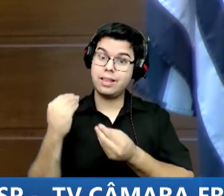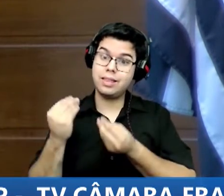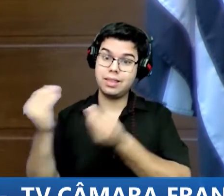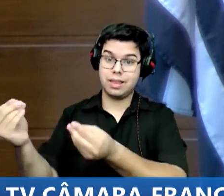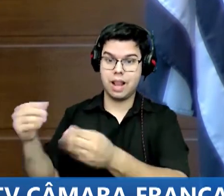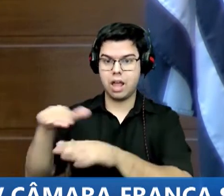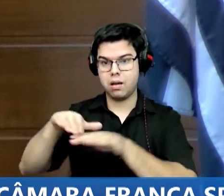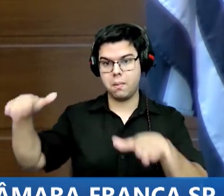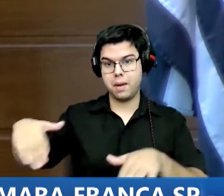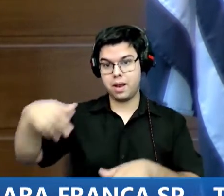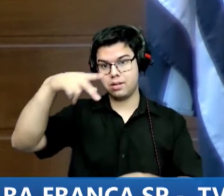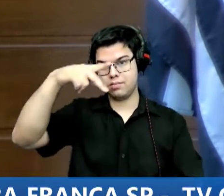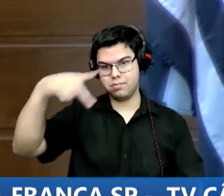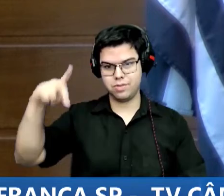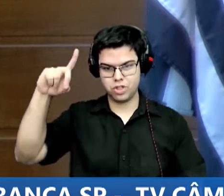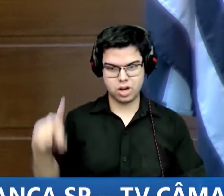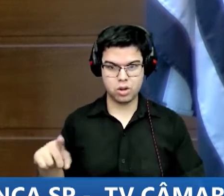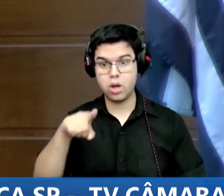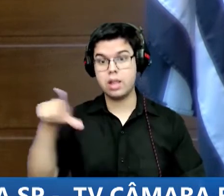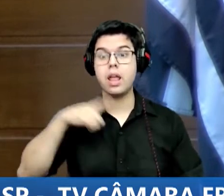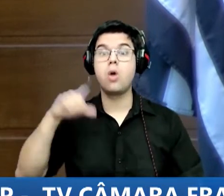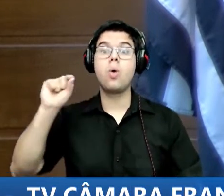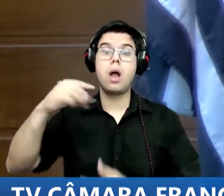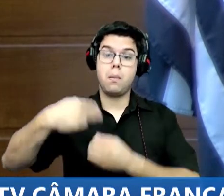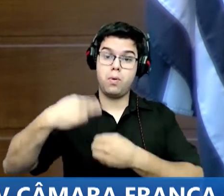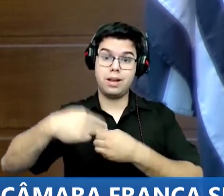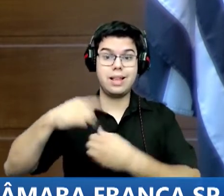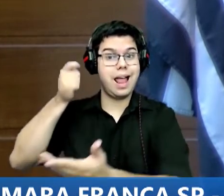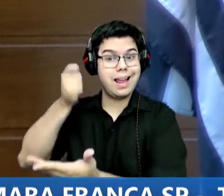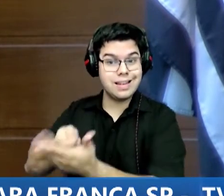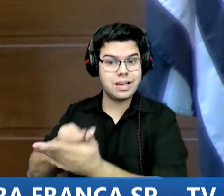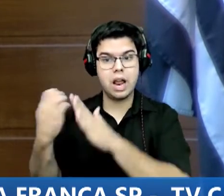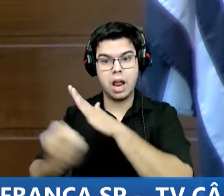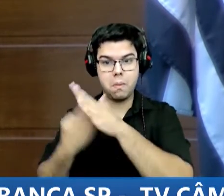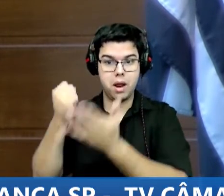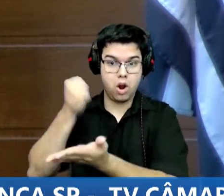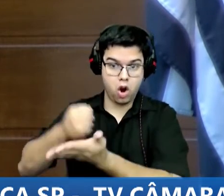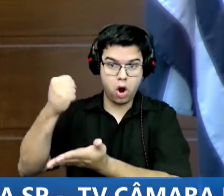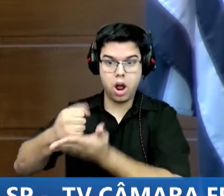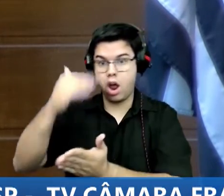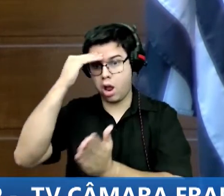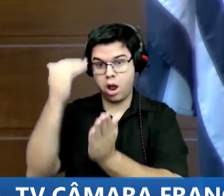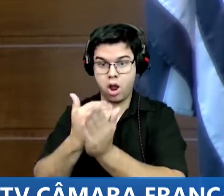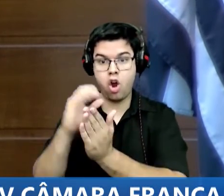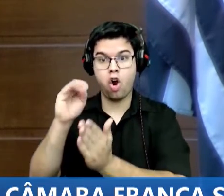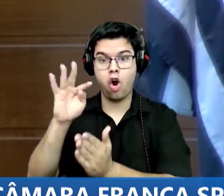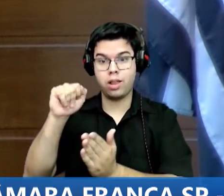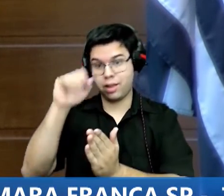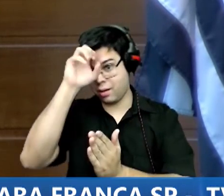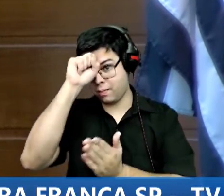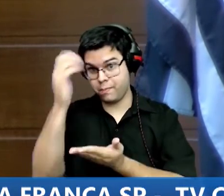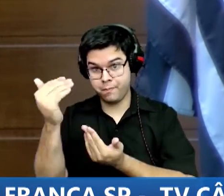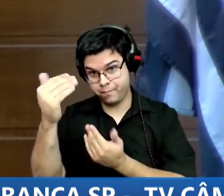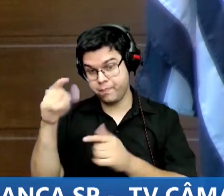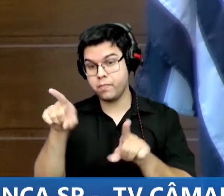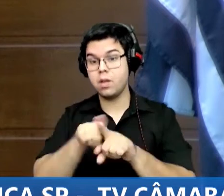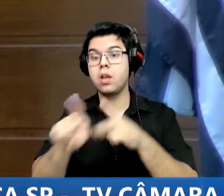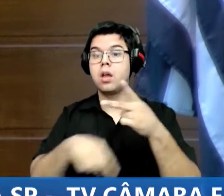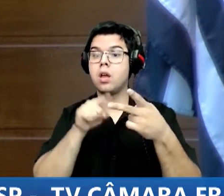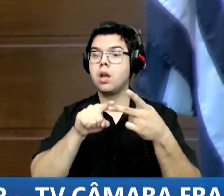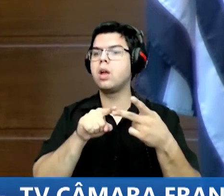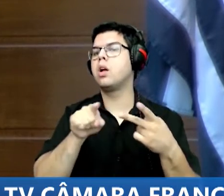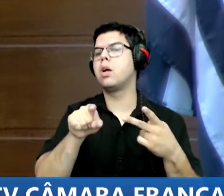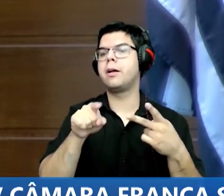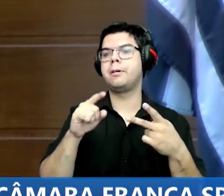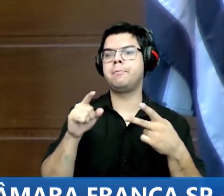o município exigir que a empresa contratada cumpra a cota de aprendizagem e, segundo, ele também se colocar